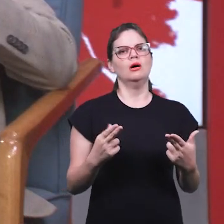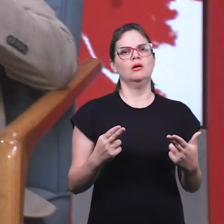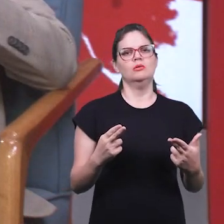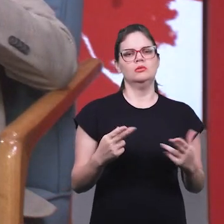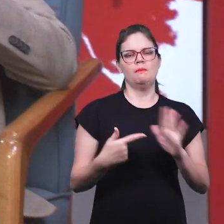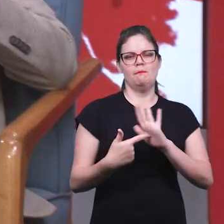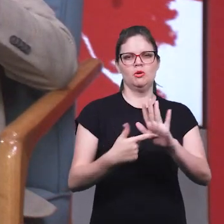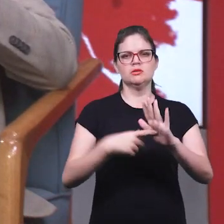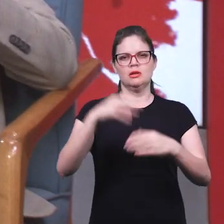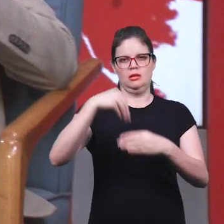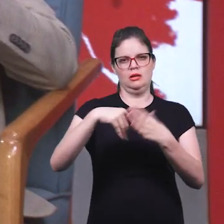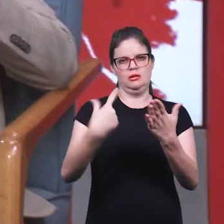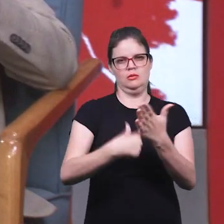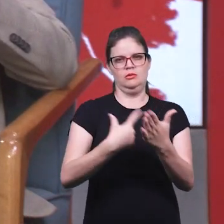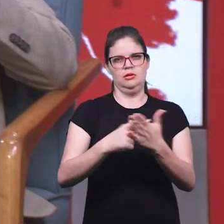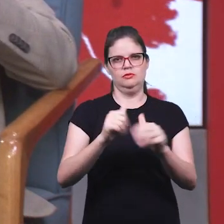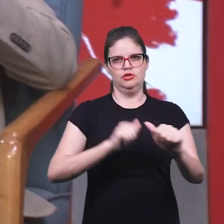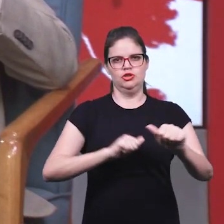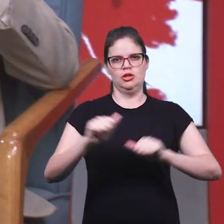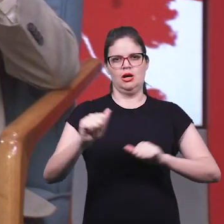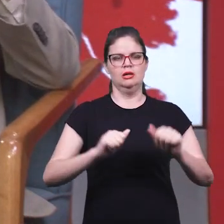de